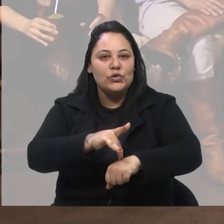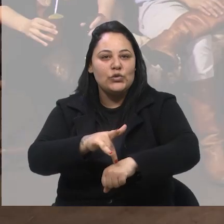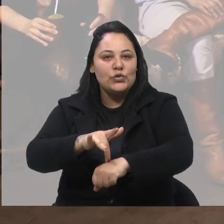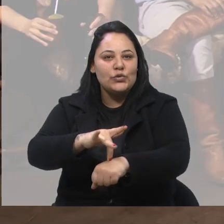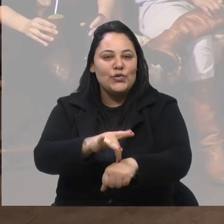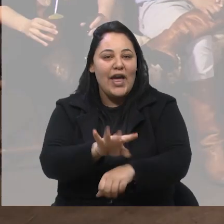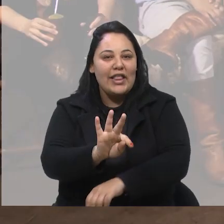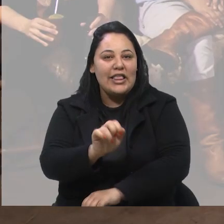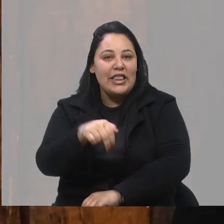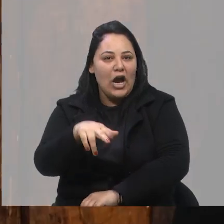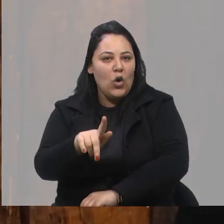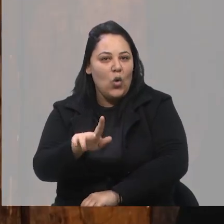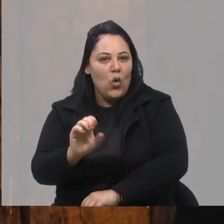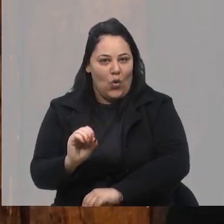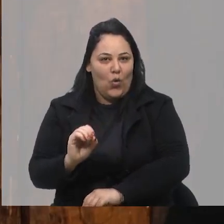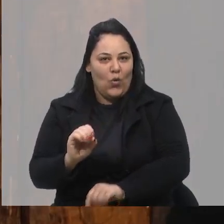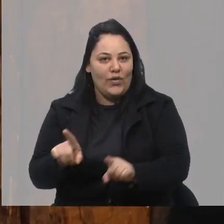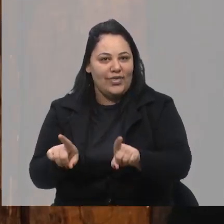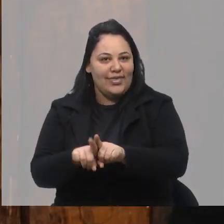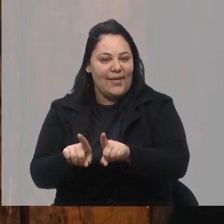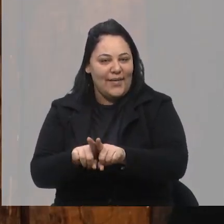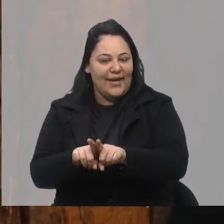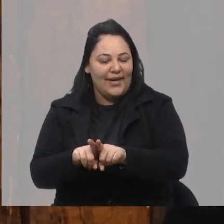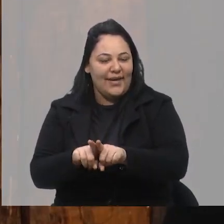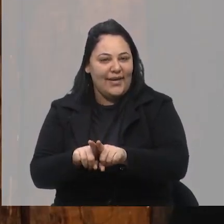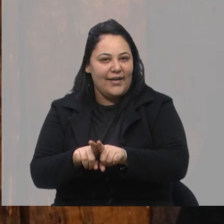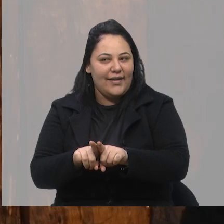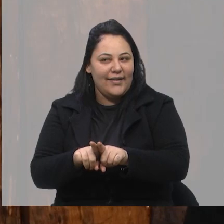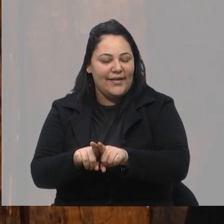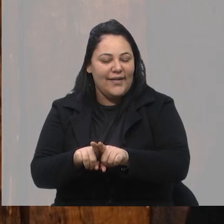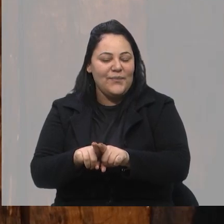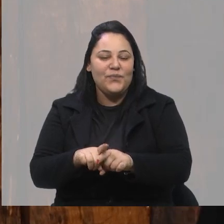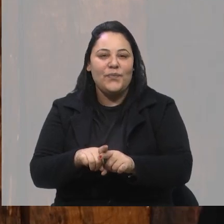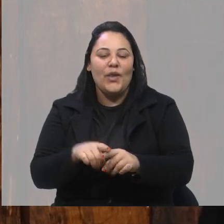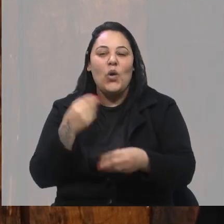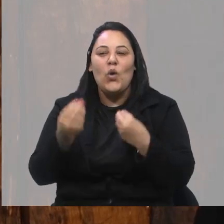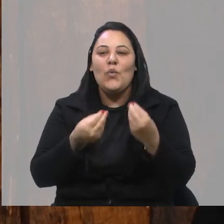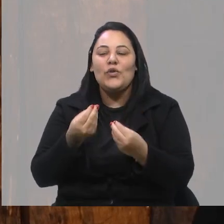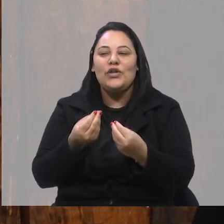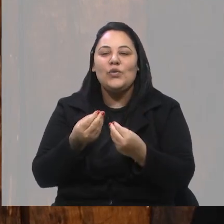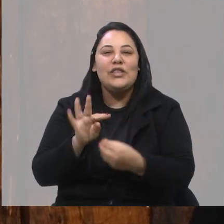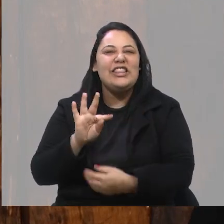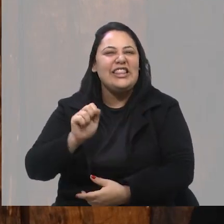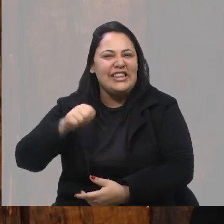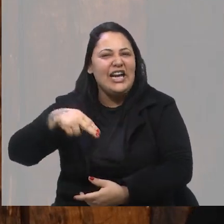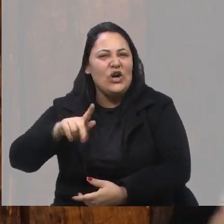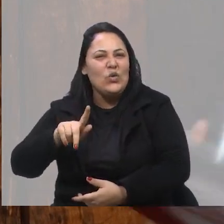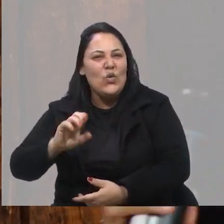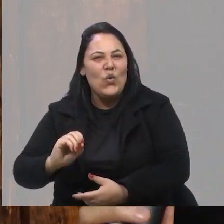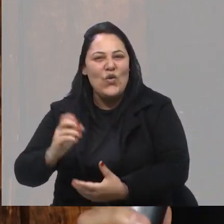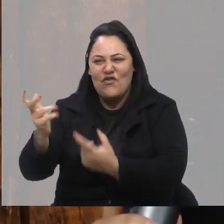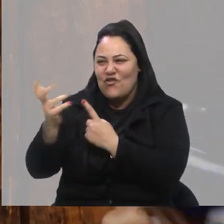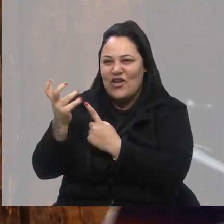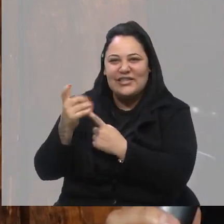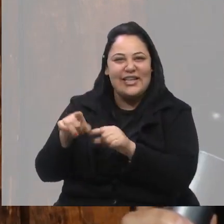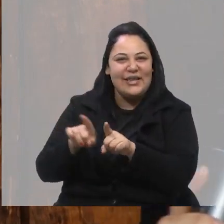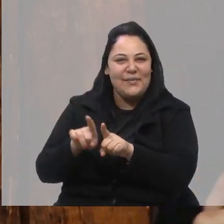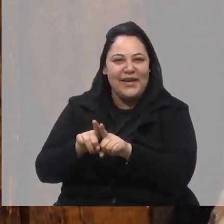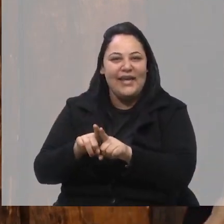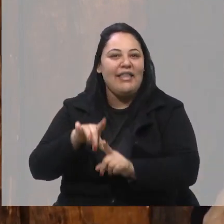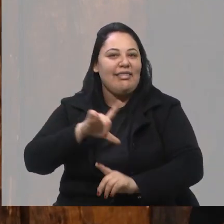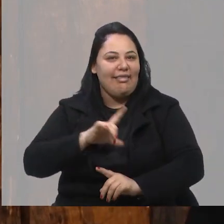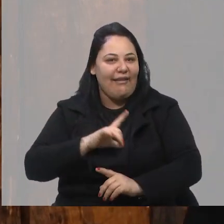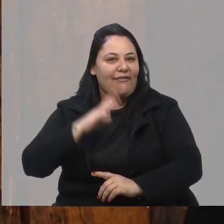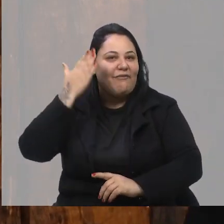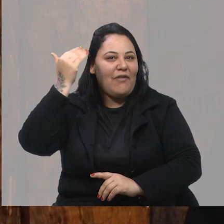quanto as músicas aqui dos nossos vizinhos te influencia também, né? A gente tem Mercedes Sosa aí